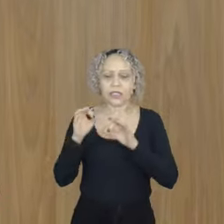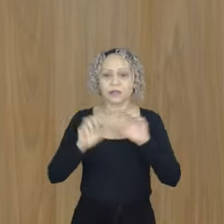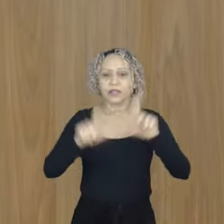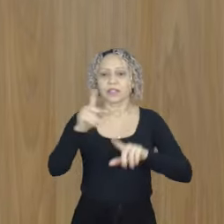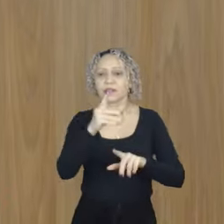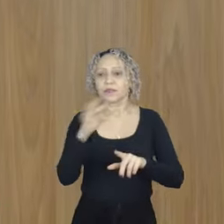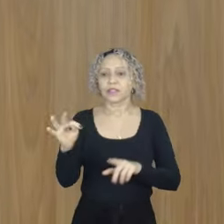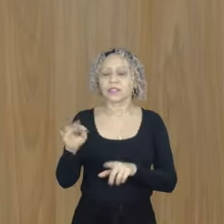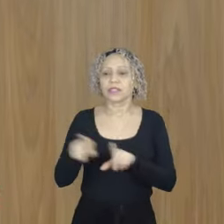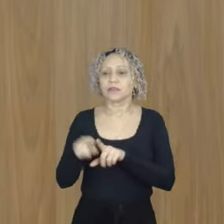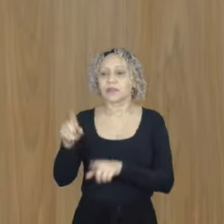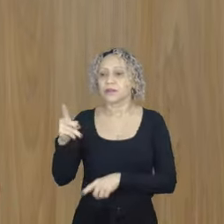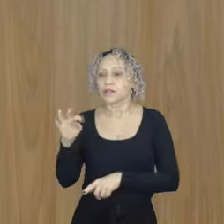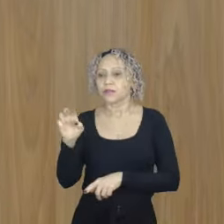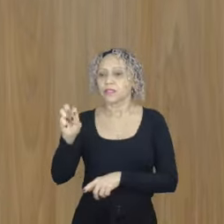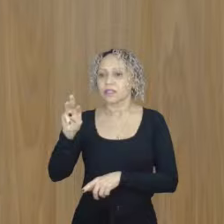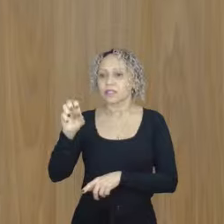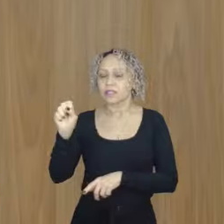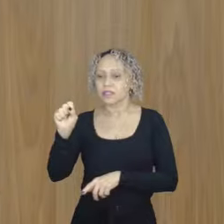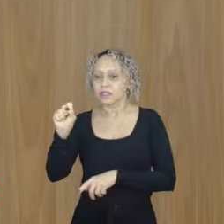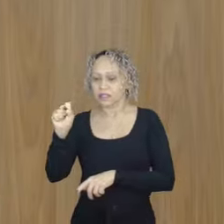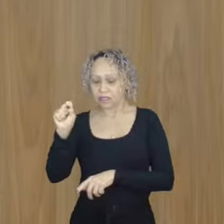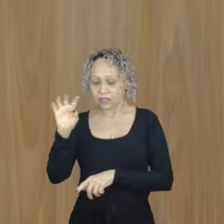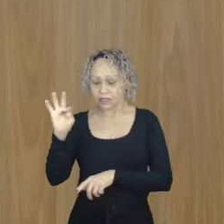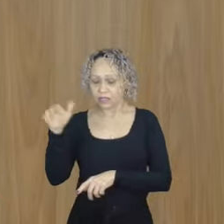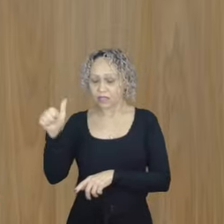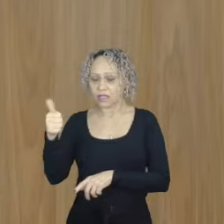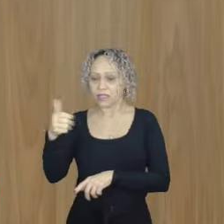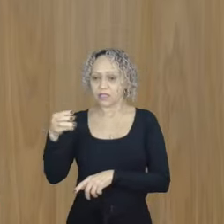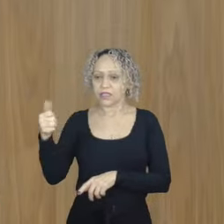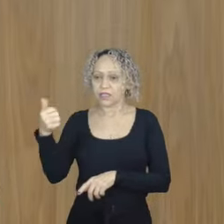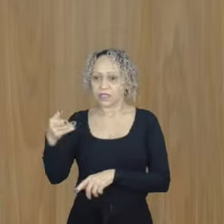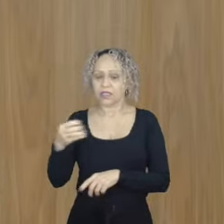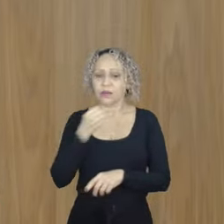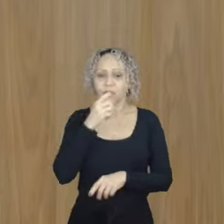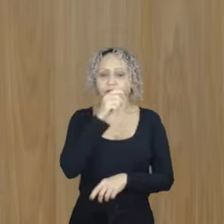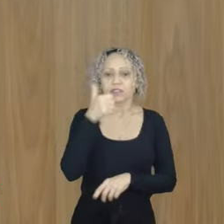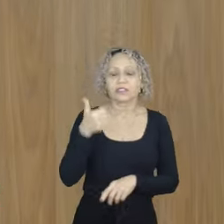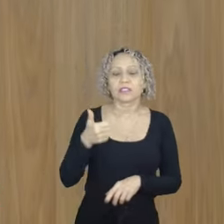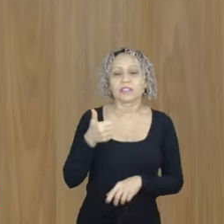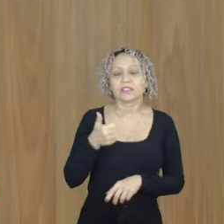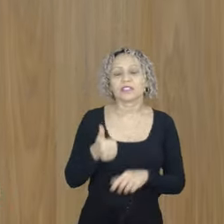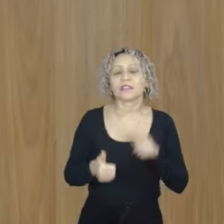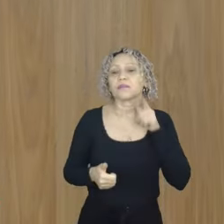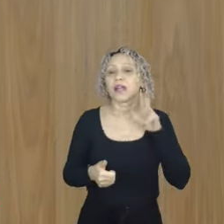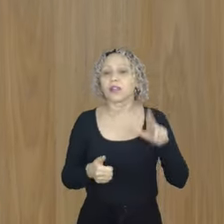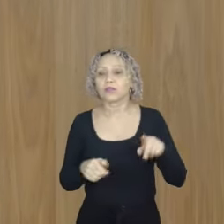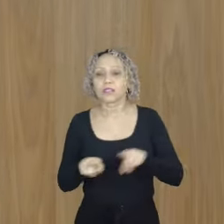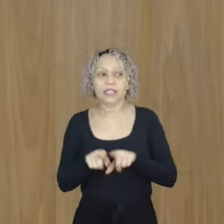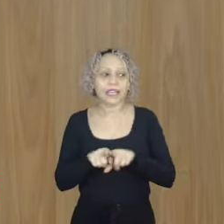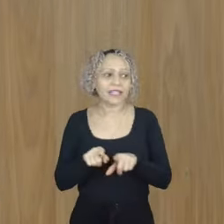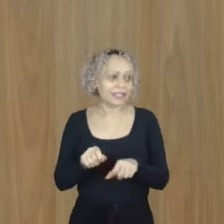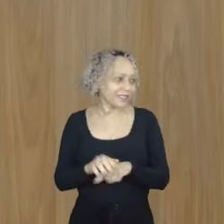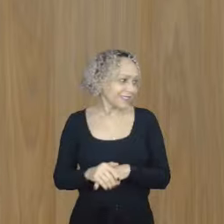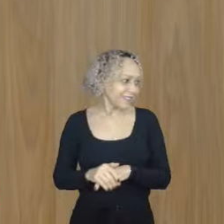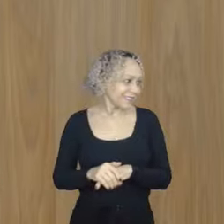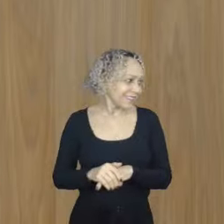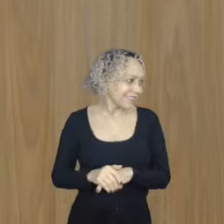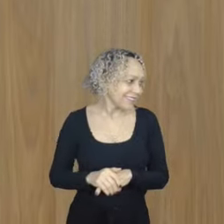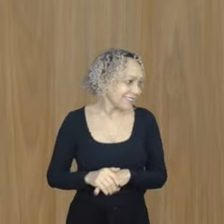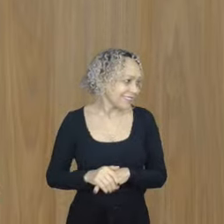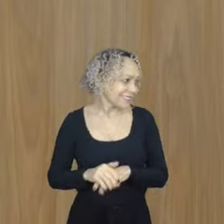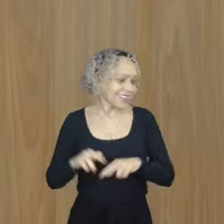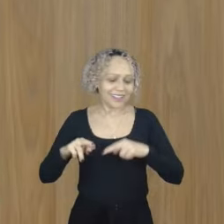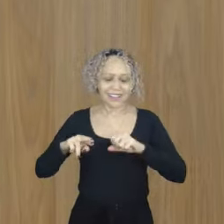também pelo PT Sat, nosso canal via satélite 1313. Bom dia para a Lúcia, bom dia para o Renan, os nossos intérpretes que